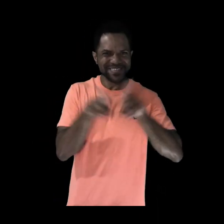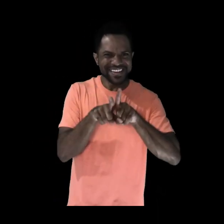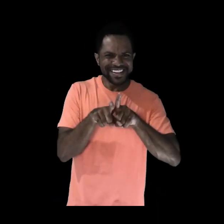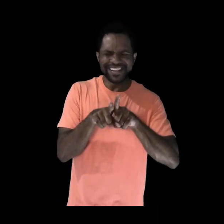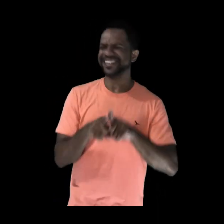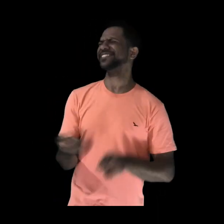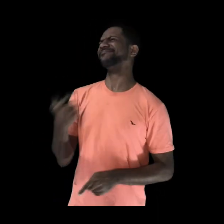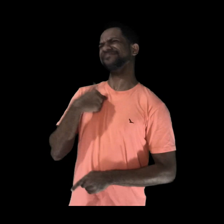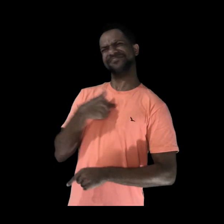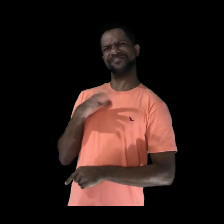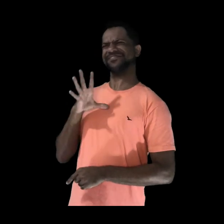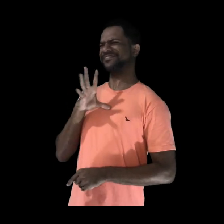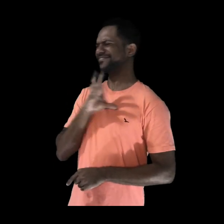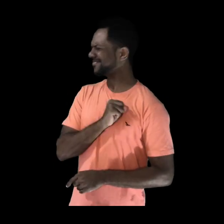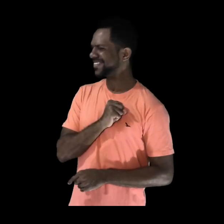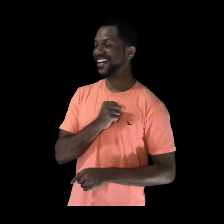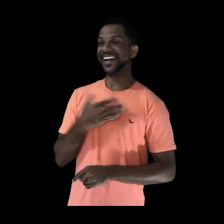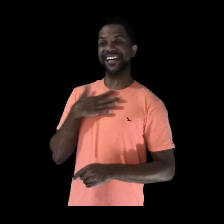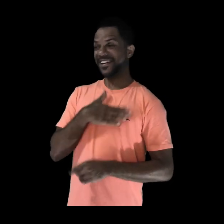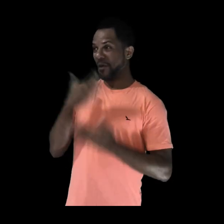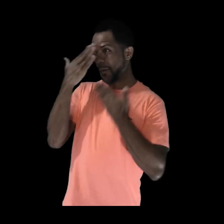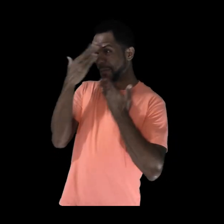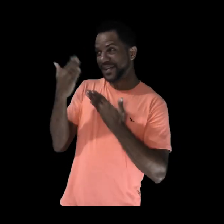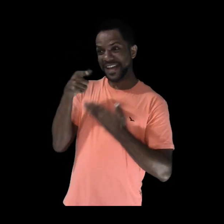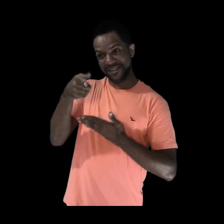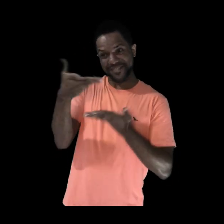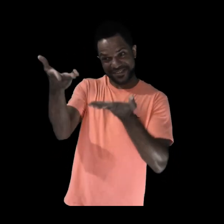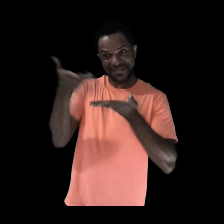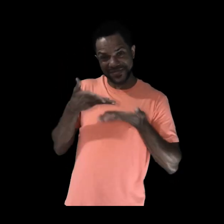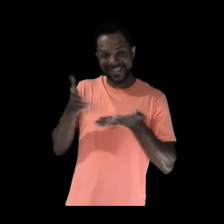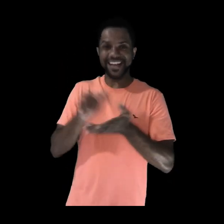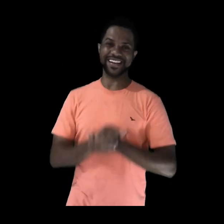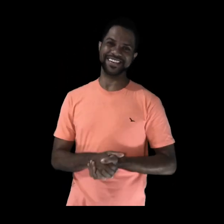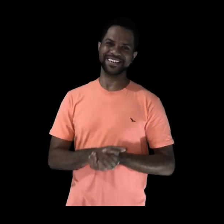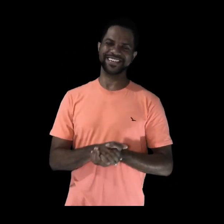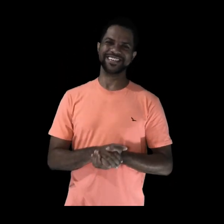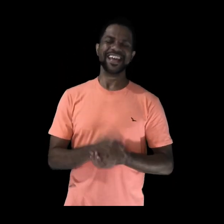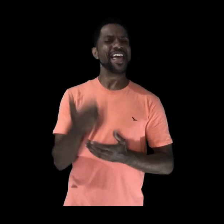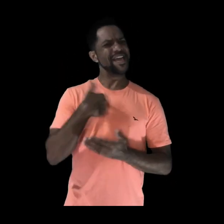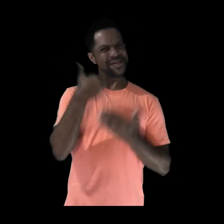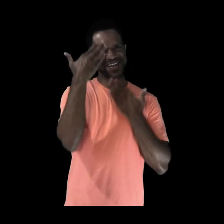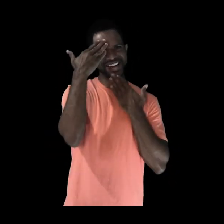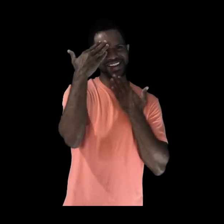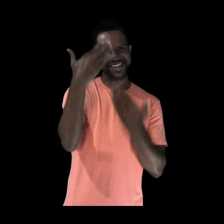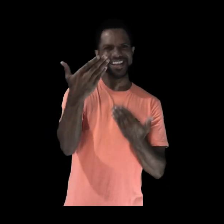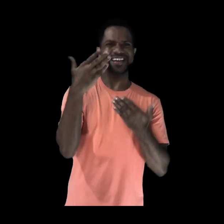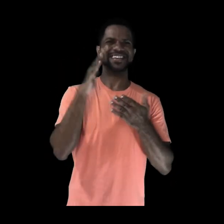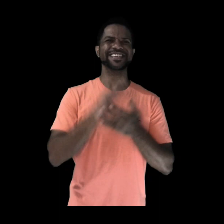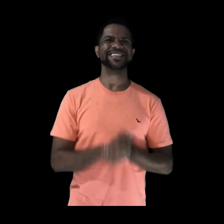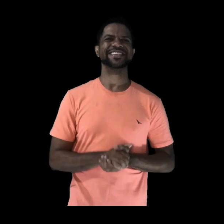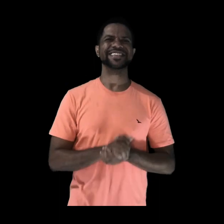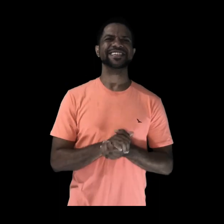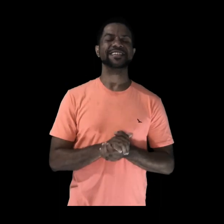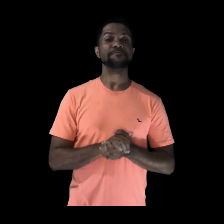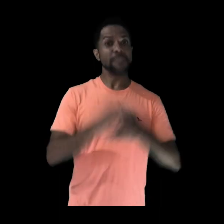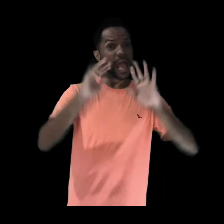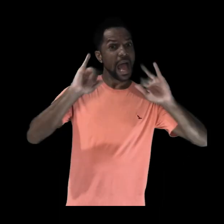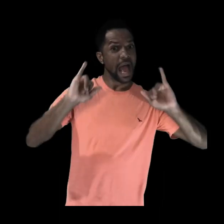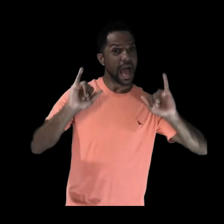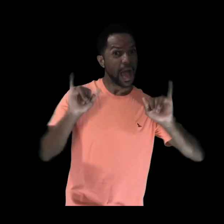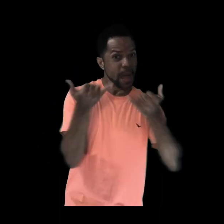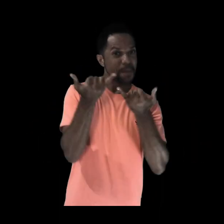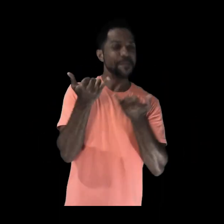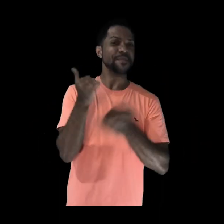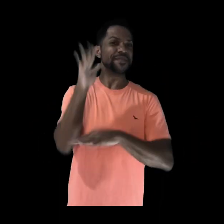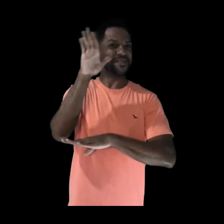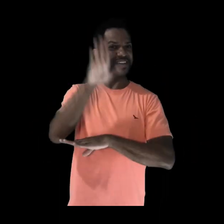não foi? Você gostou também? Gostei. Agradeço pelo convite, Estevão. Muito obrigado. Quem agradece sou eu. Obrigado por ter